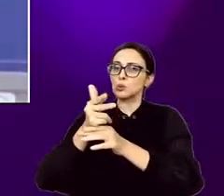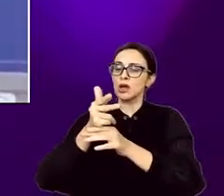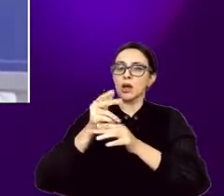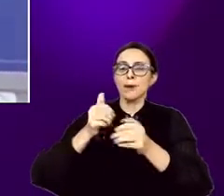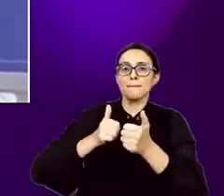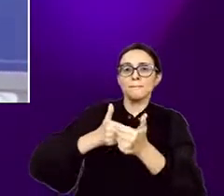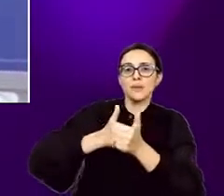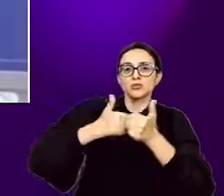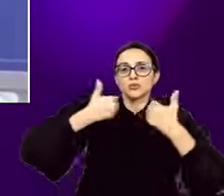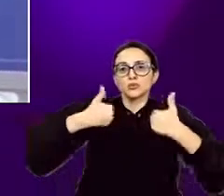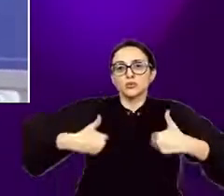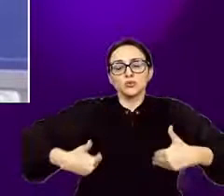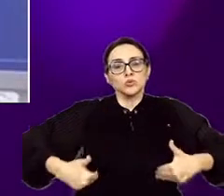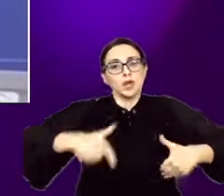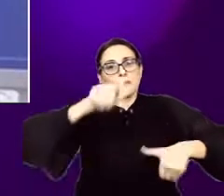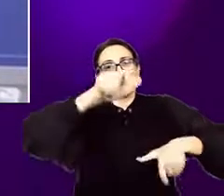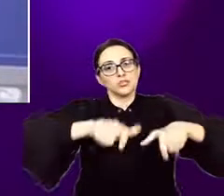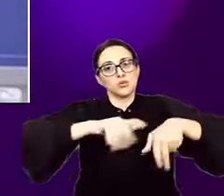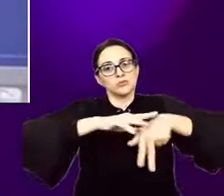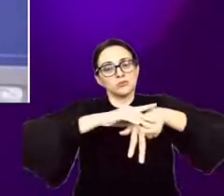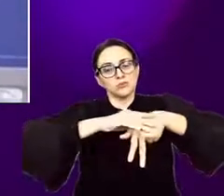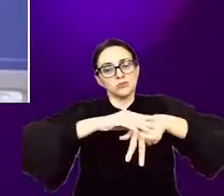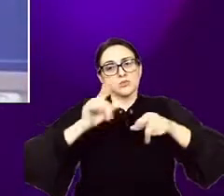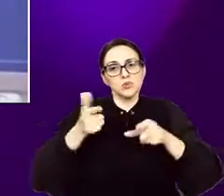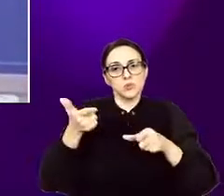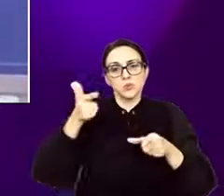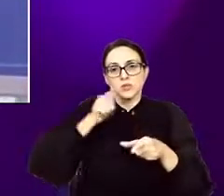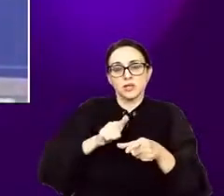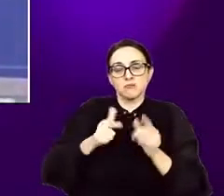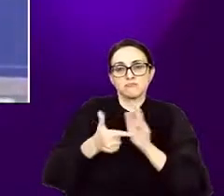anatomia possível do doente, tá? Para a gente poder estar